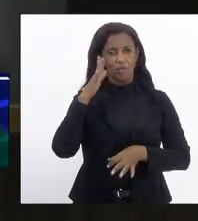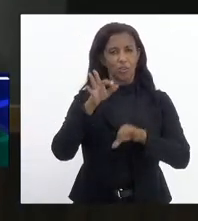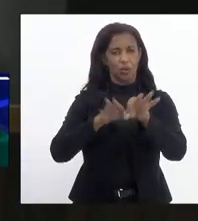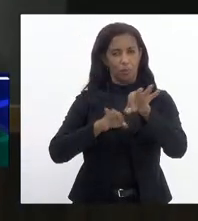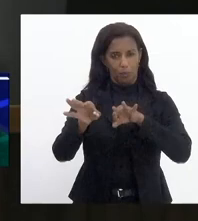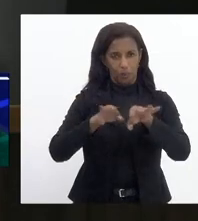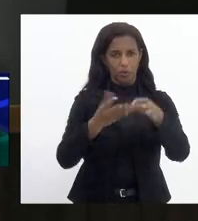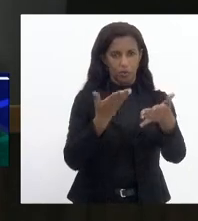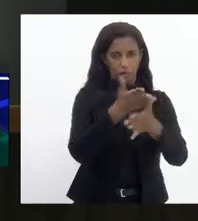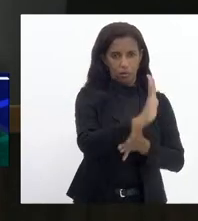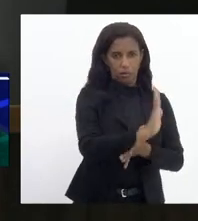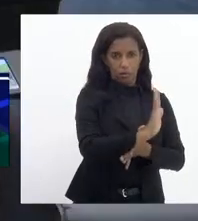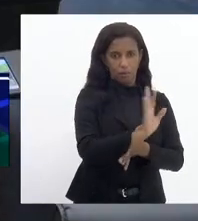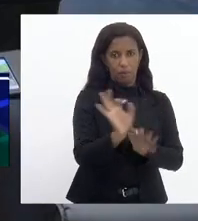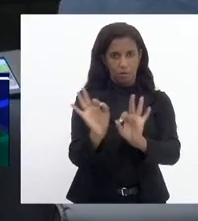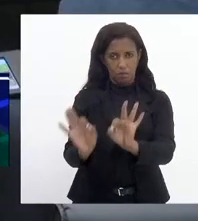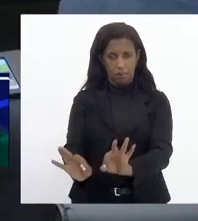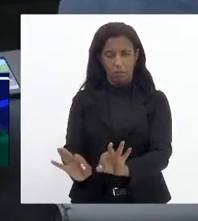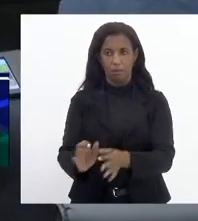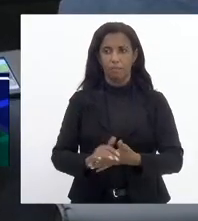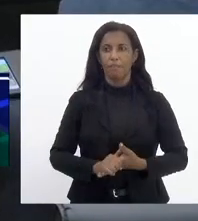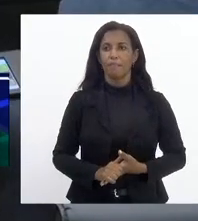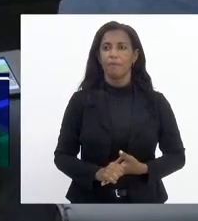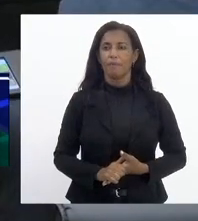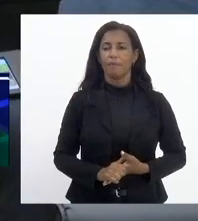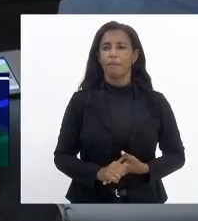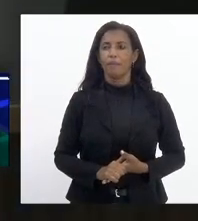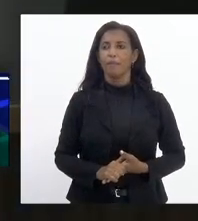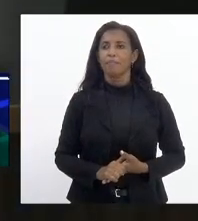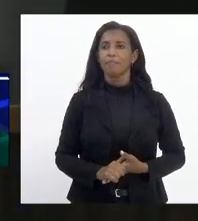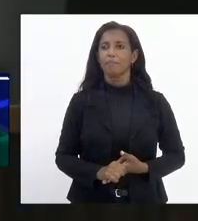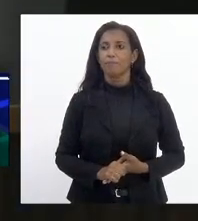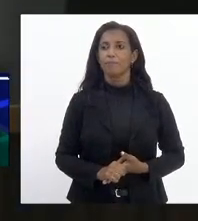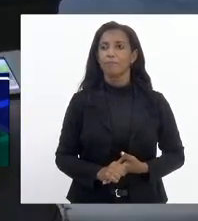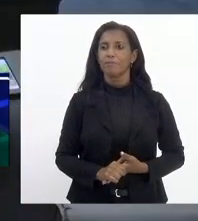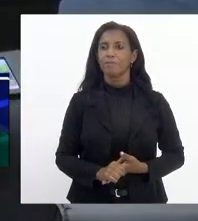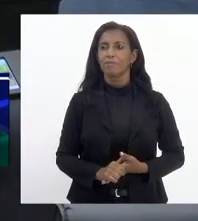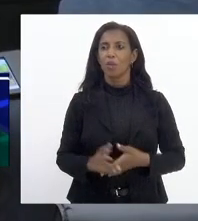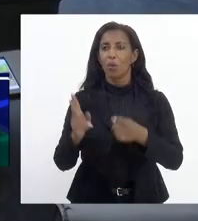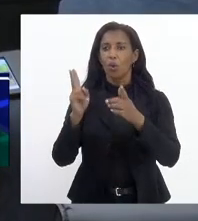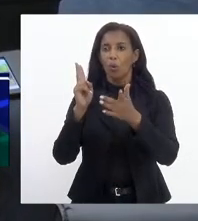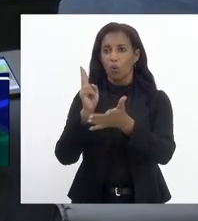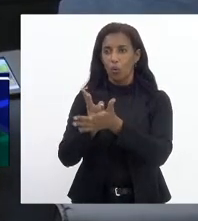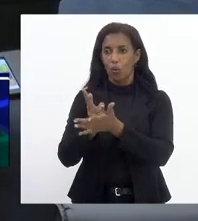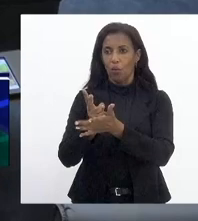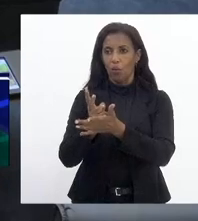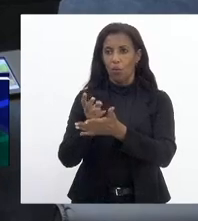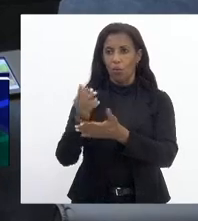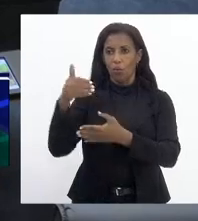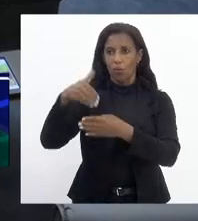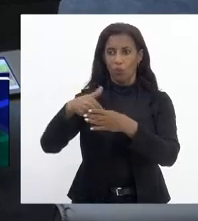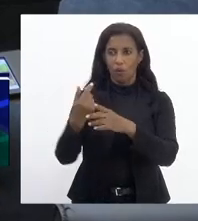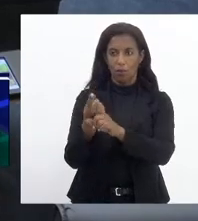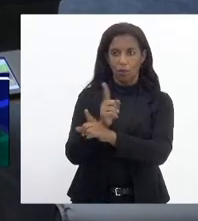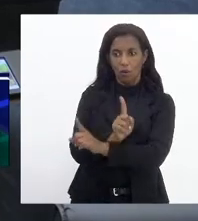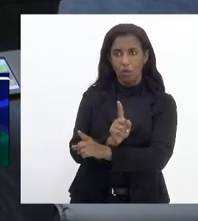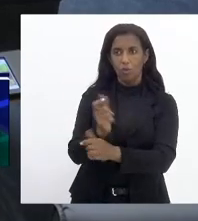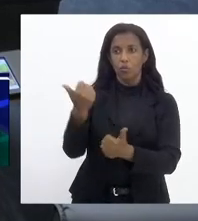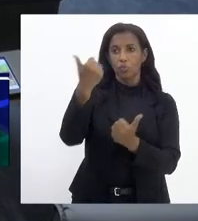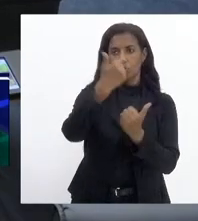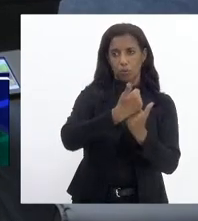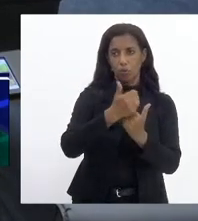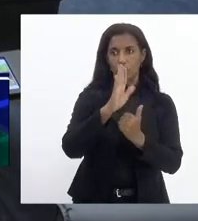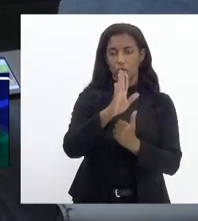é isso, Márcio? Exatamente, senhor presidente. Continua com o voto divergente, deputado Luiz? Perfeitamente, senhor presidente. Substitutivo okay. Foi colocado no grupo, senhor